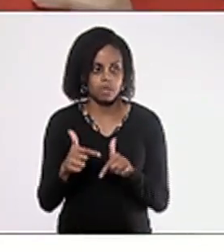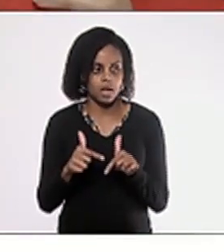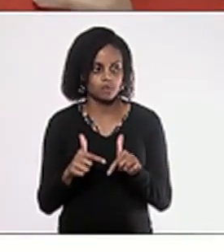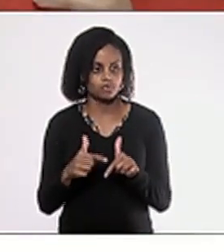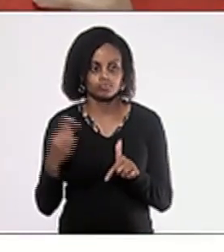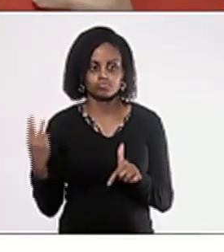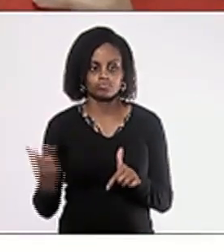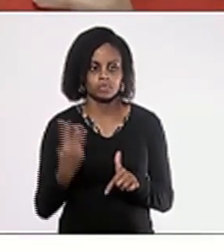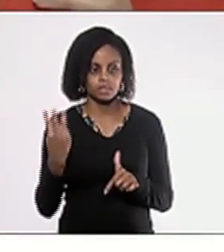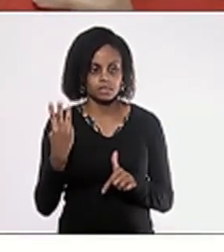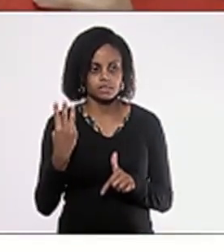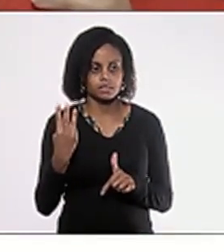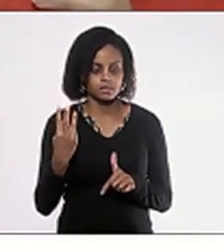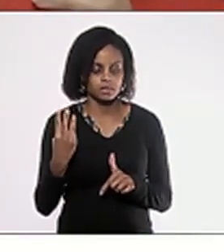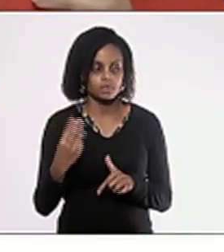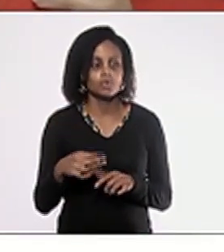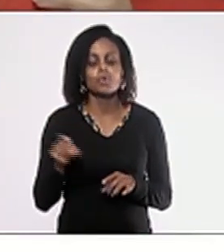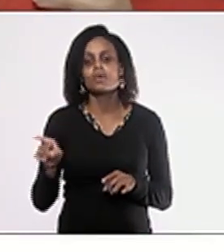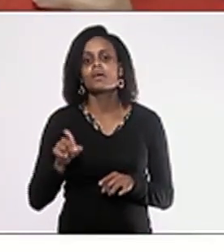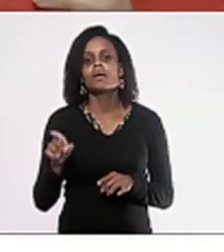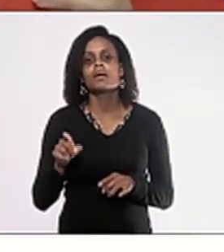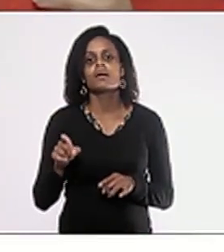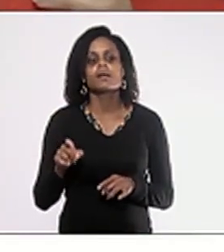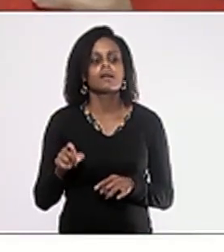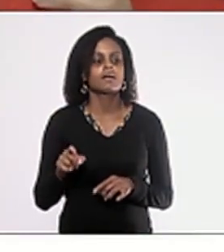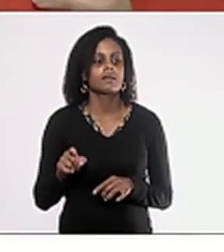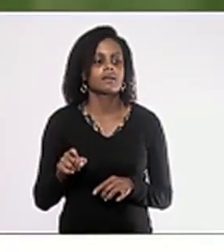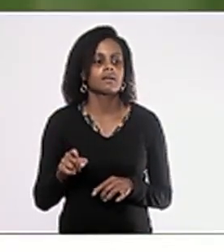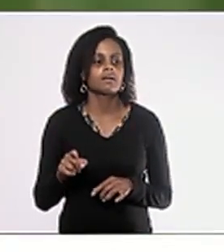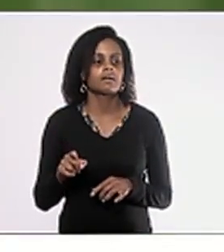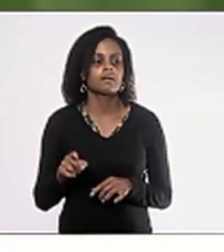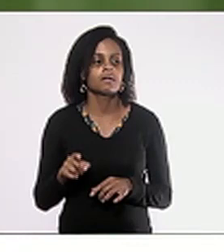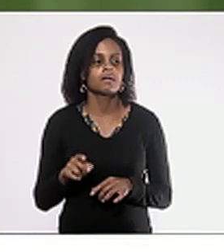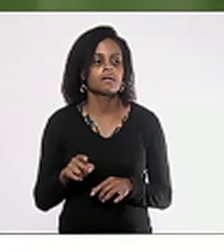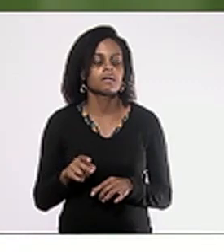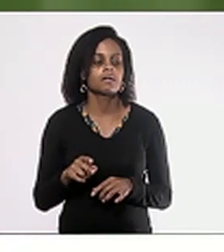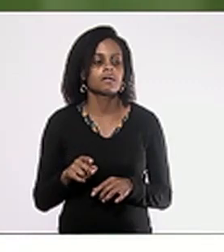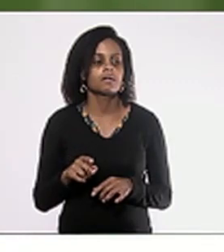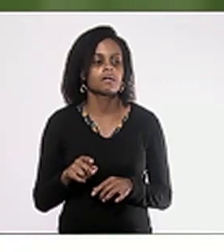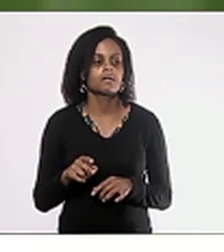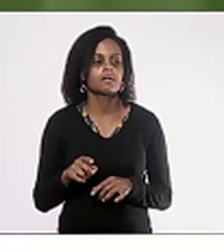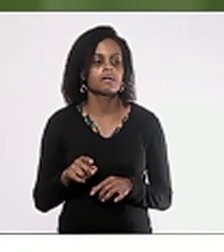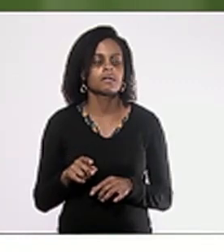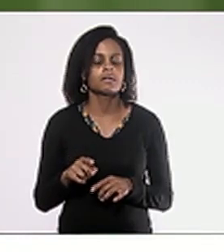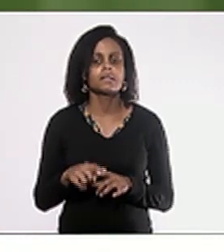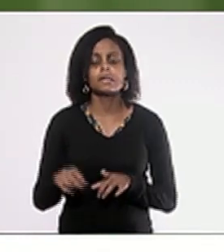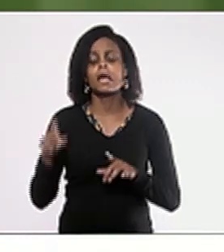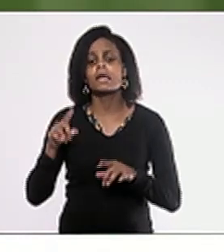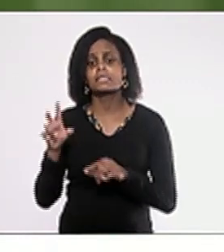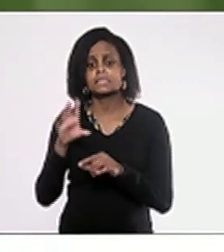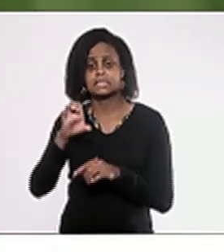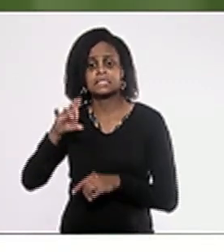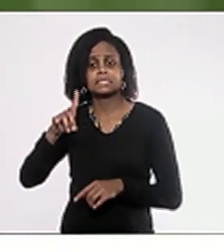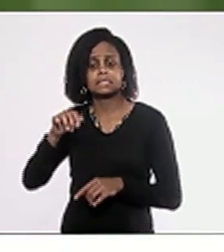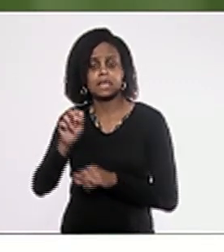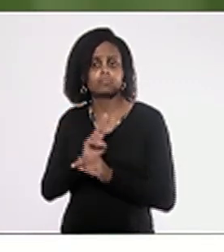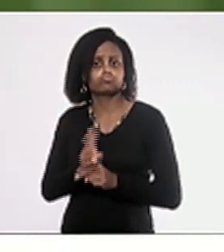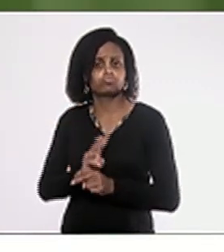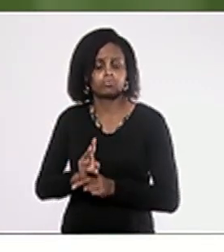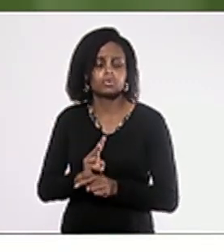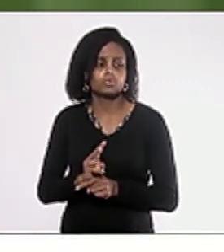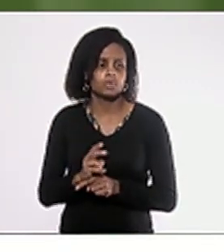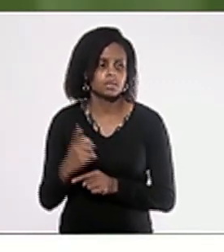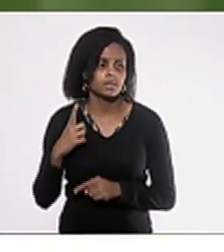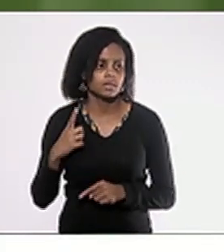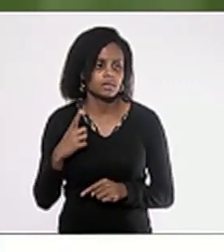terceirizado em que a SEDAI envia sob a supervisão da SEDAI. A minha pergunta é essa, se existe a empresa